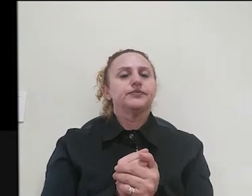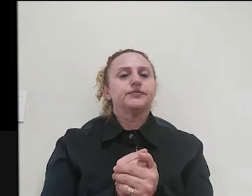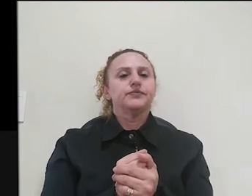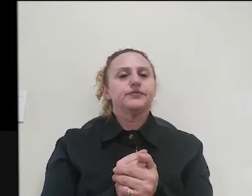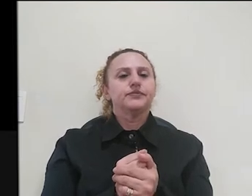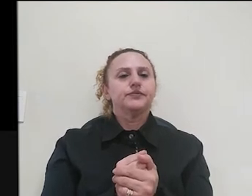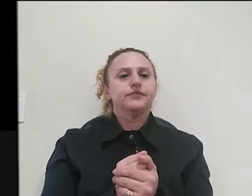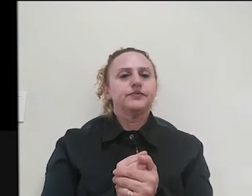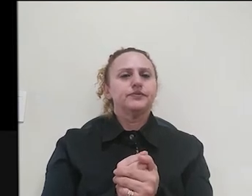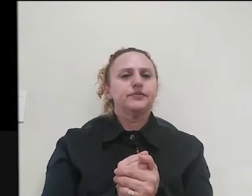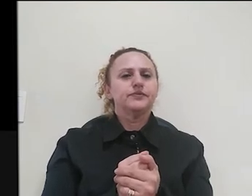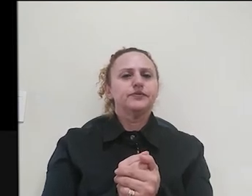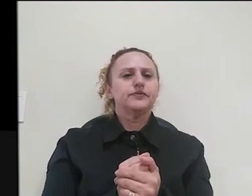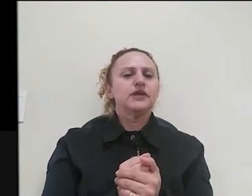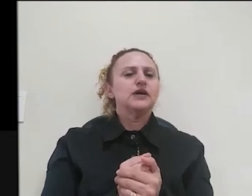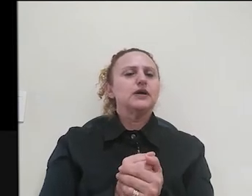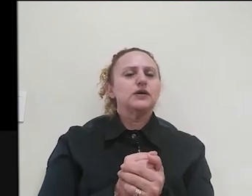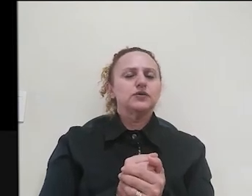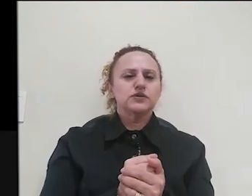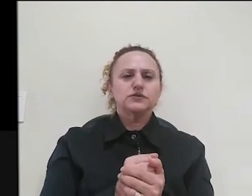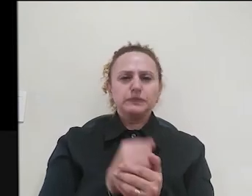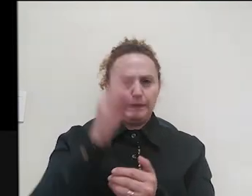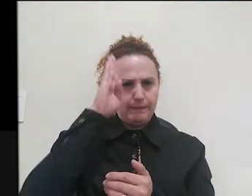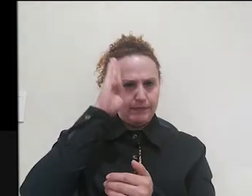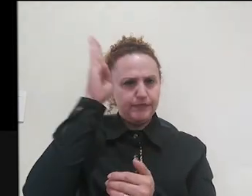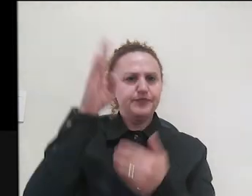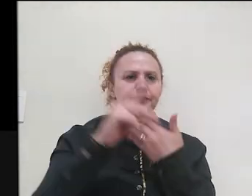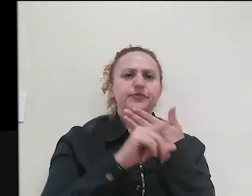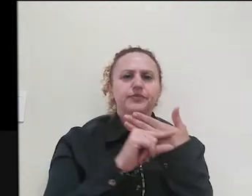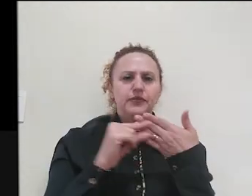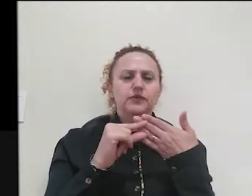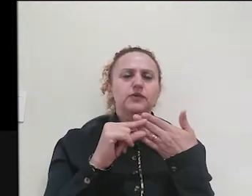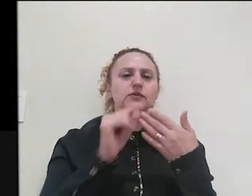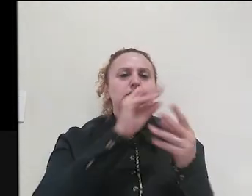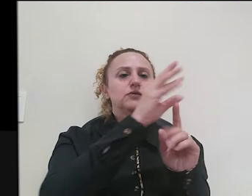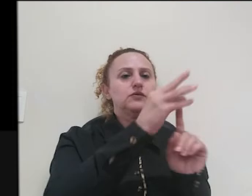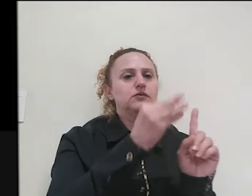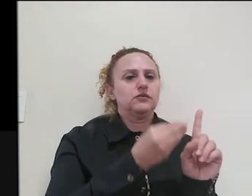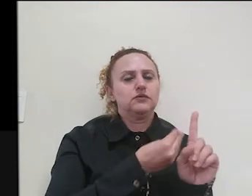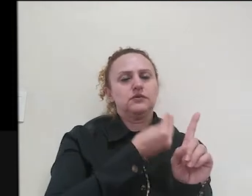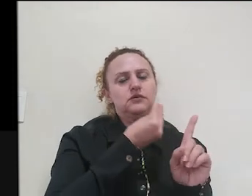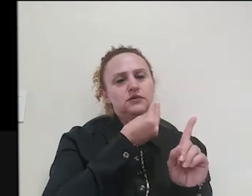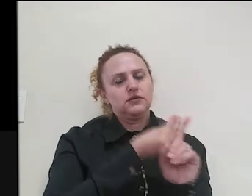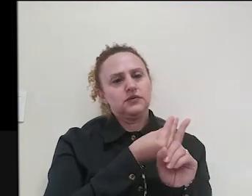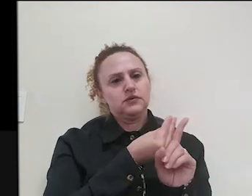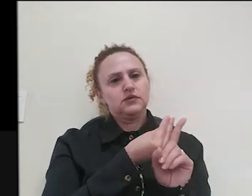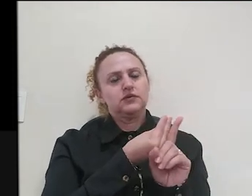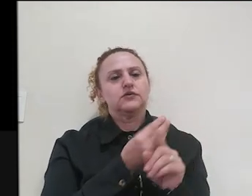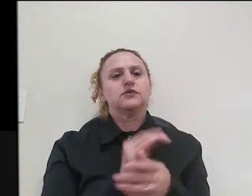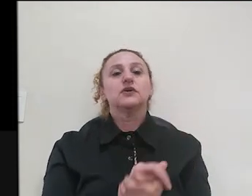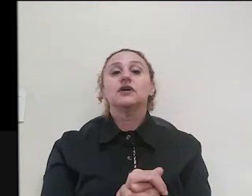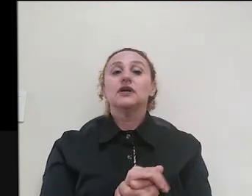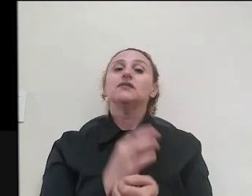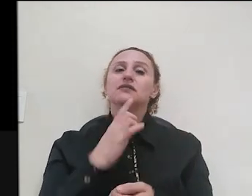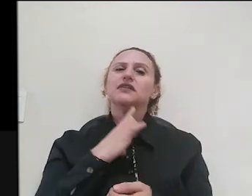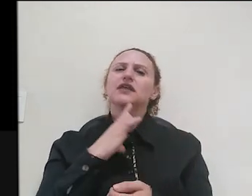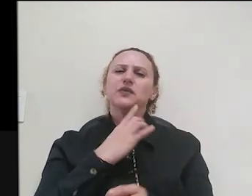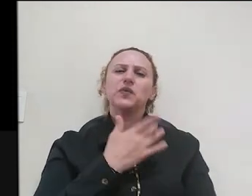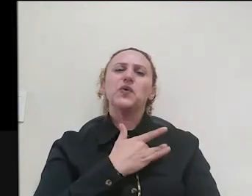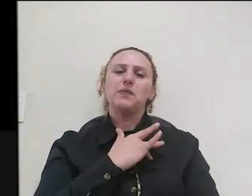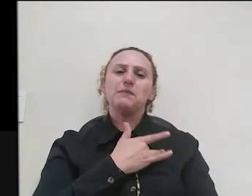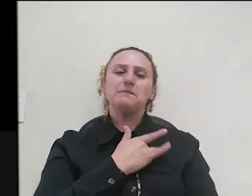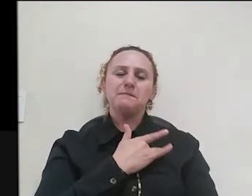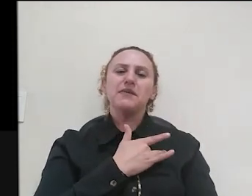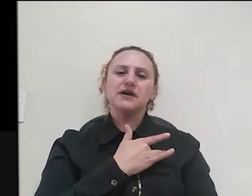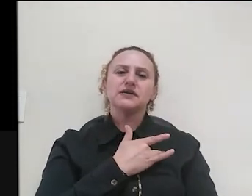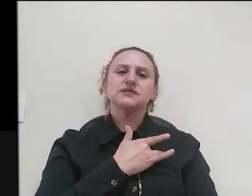Laclos, na França, e na Inglaterra, a gente vê surgir um romance que é muito semelhante que ainda hoje se faz, que é